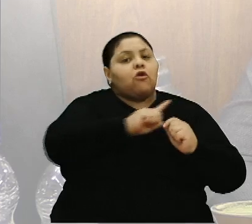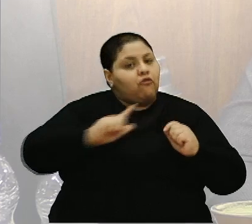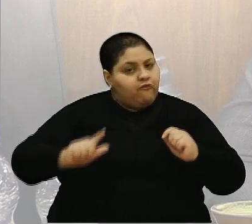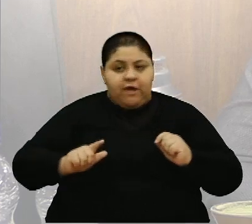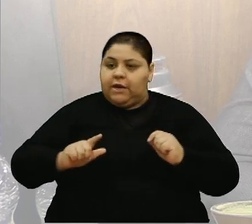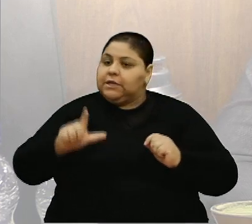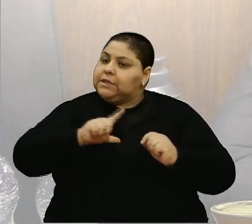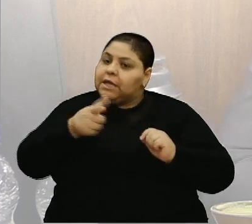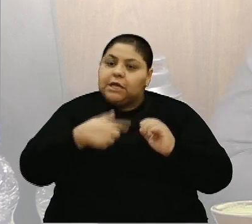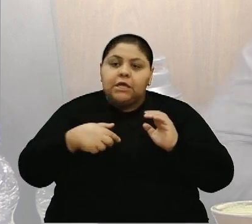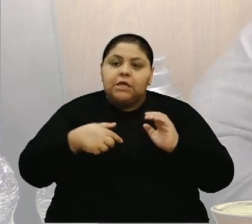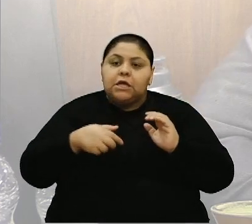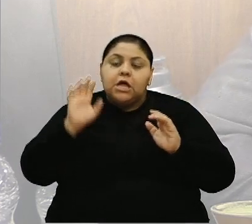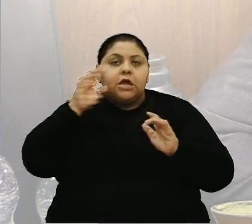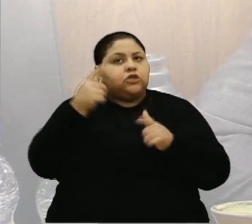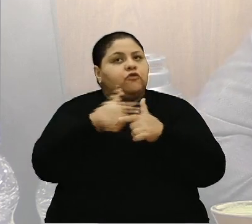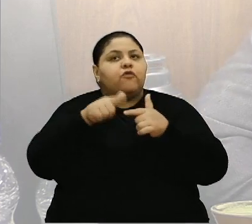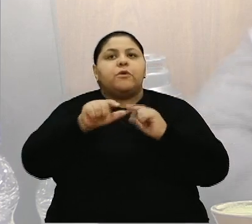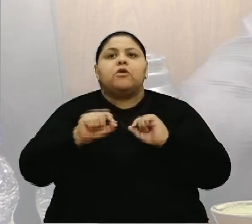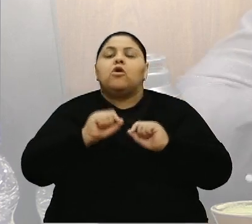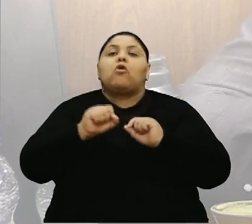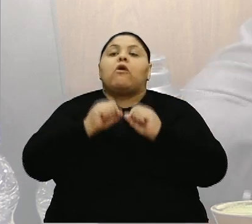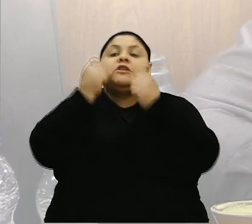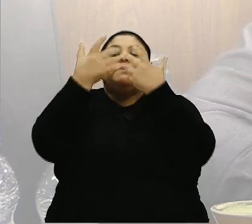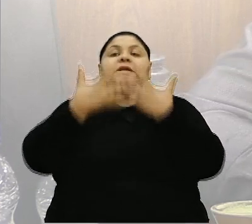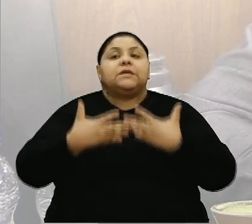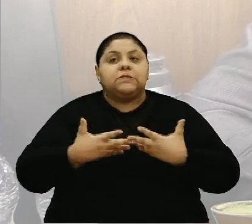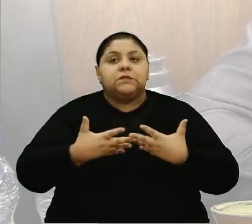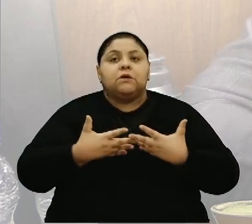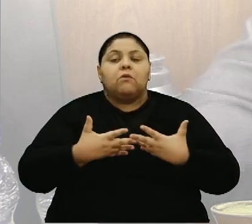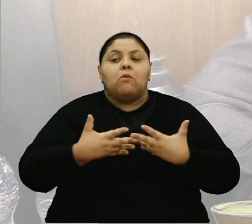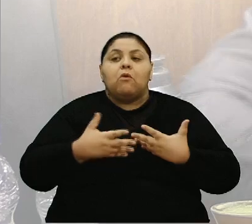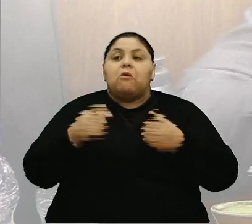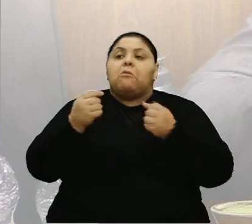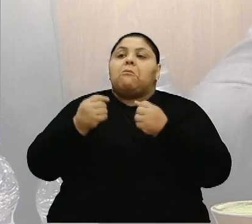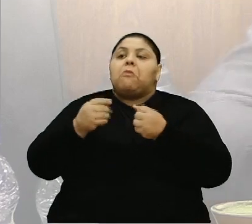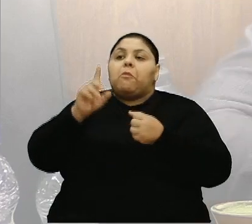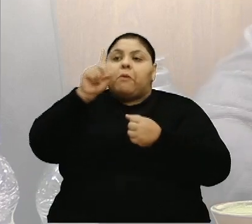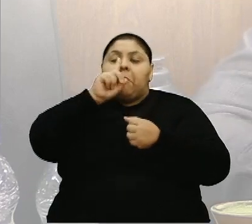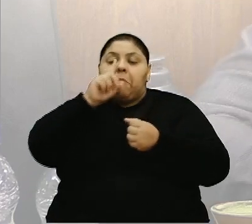jeito. Qual é a justificativa que nós vamos dar para uma mãe que